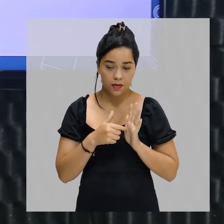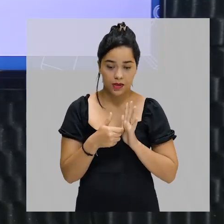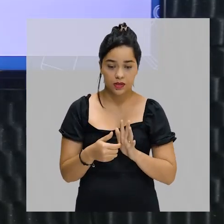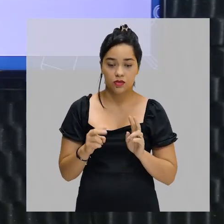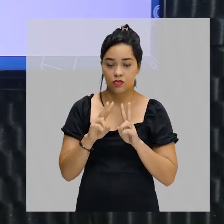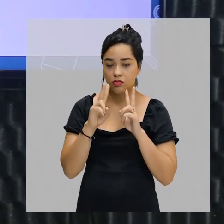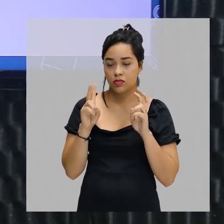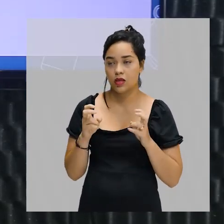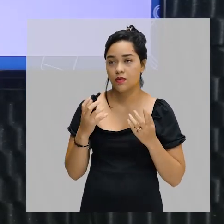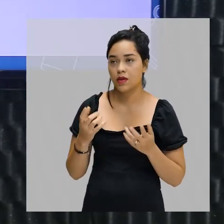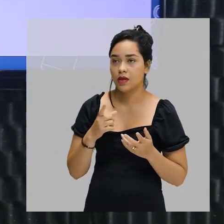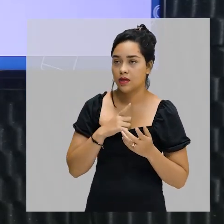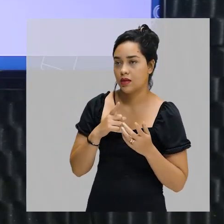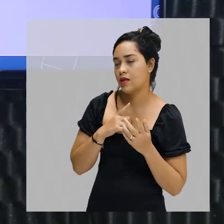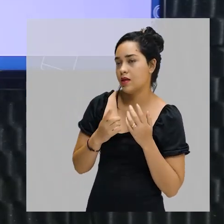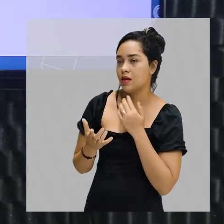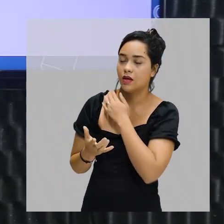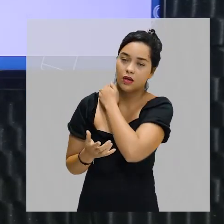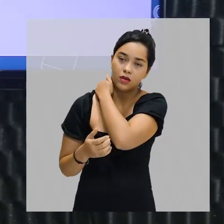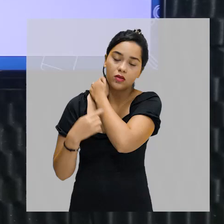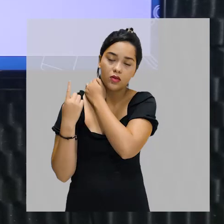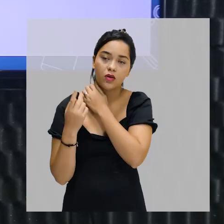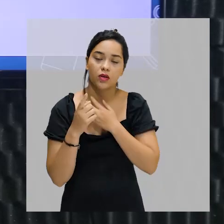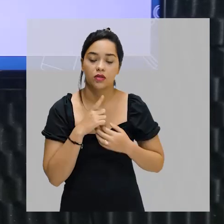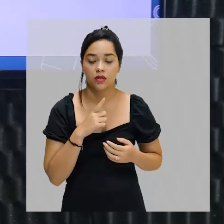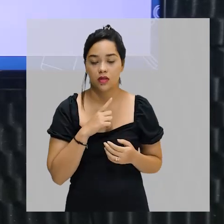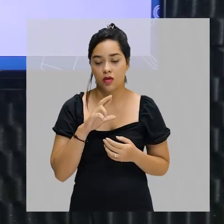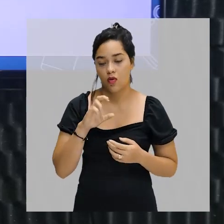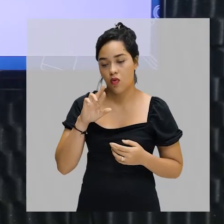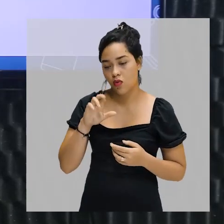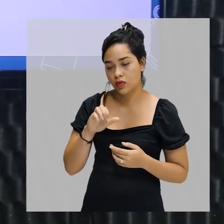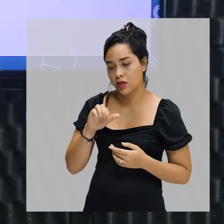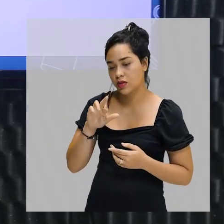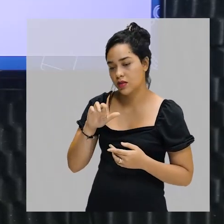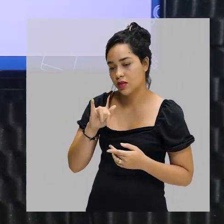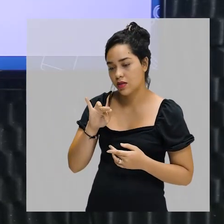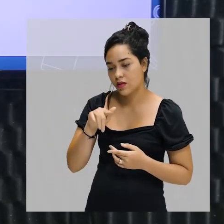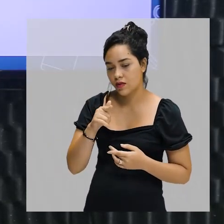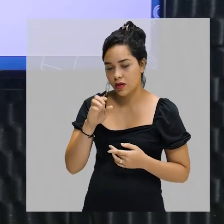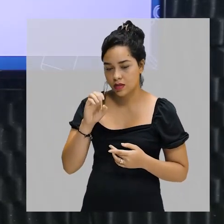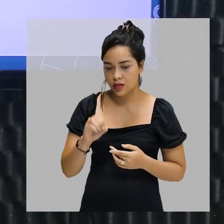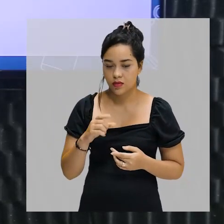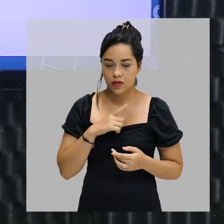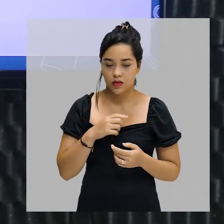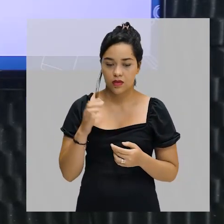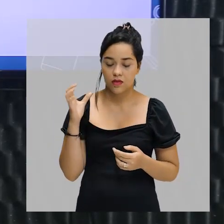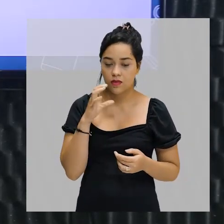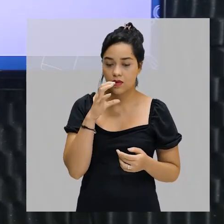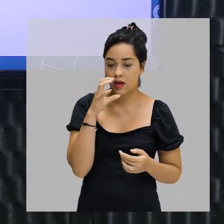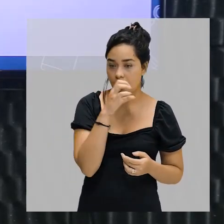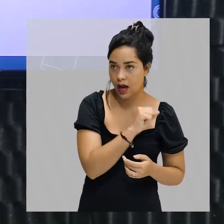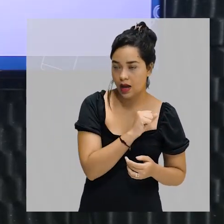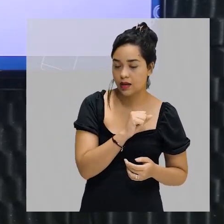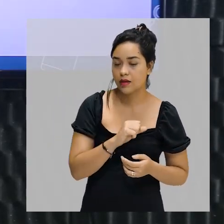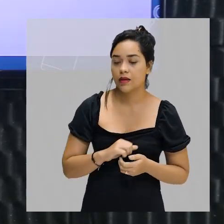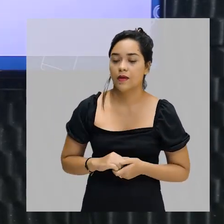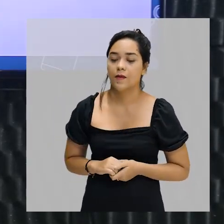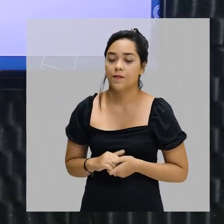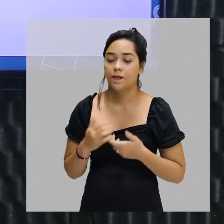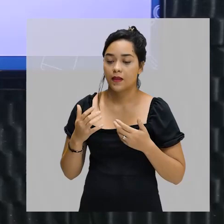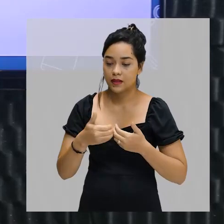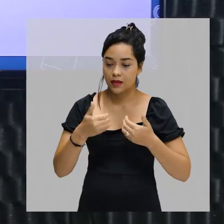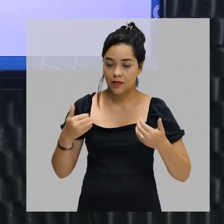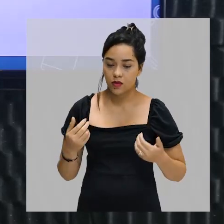termo, né, nós vamos ter o termo ultracentrifugação, né, que é operar em velocidades tangenciais muito altas,